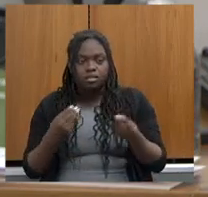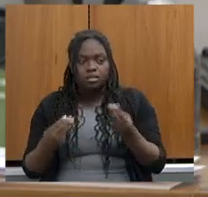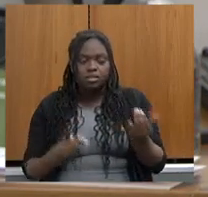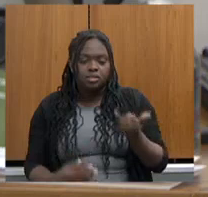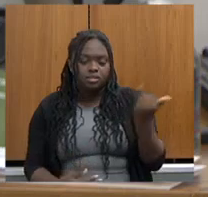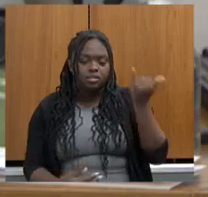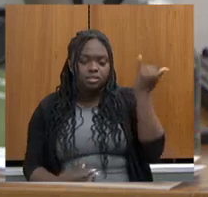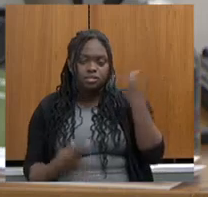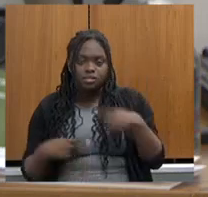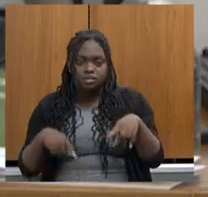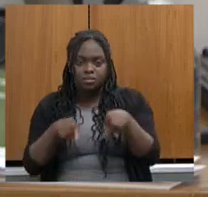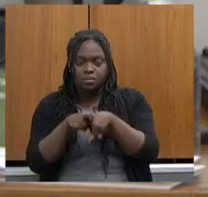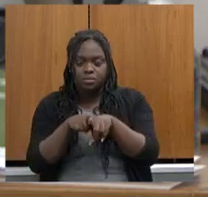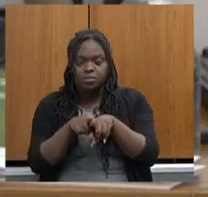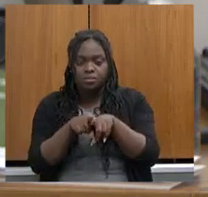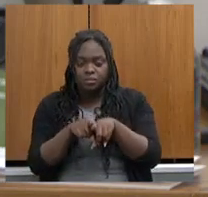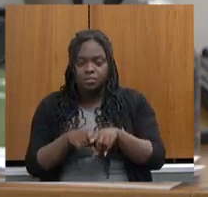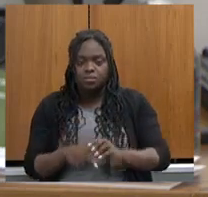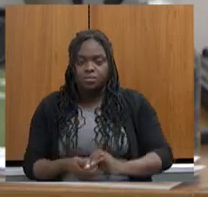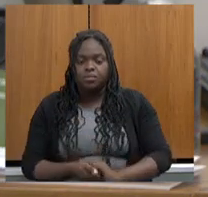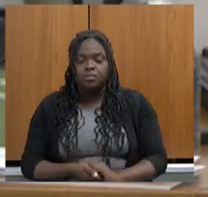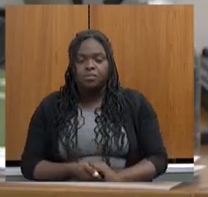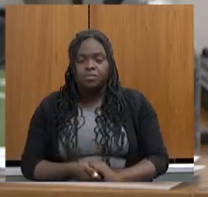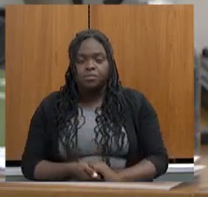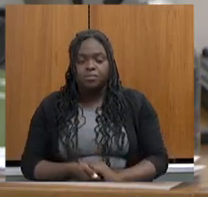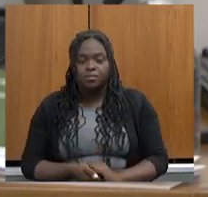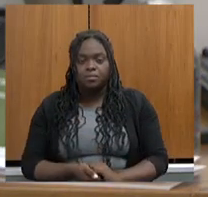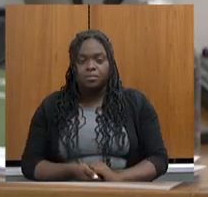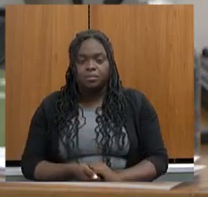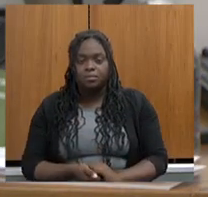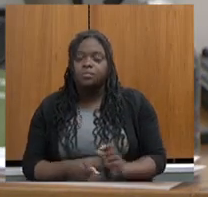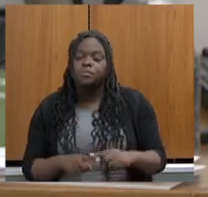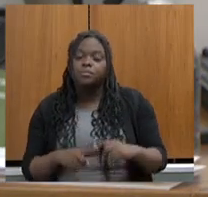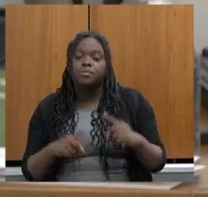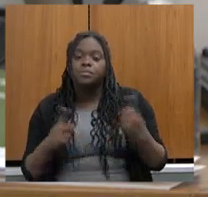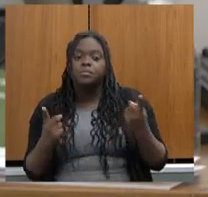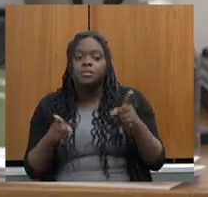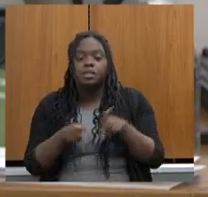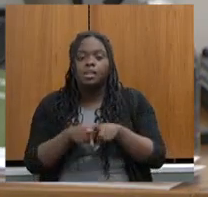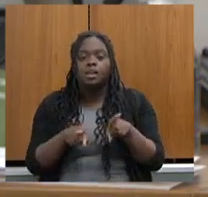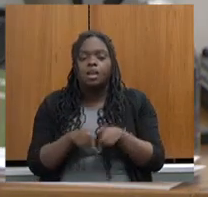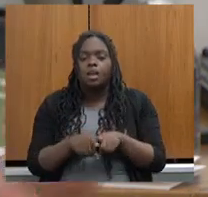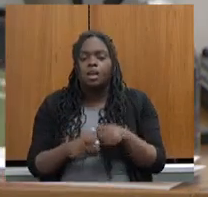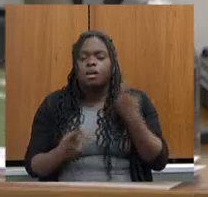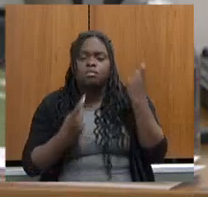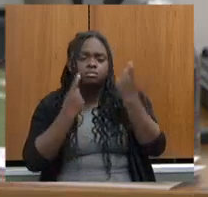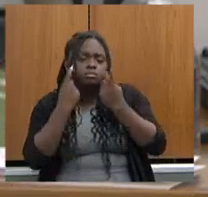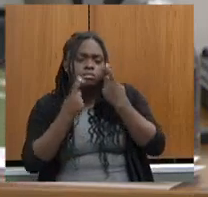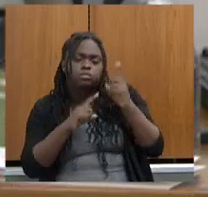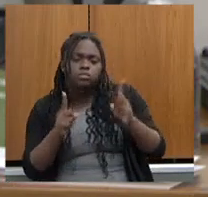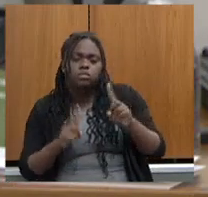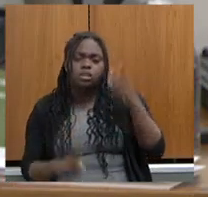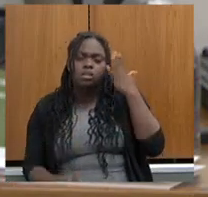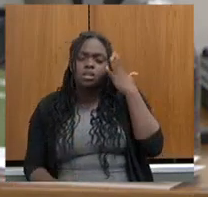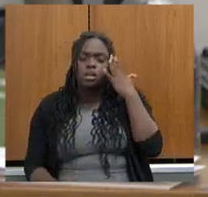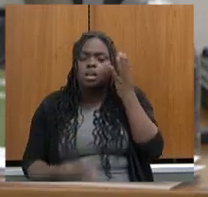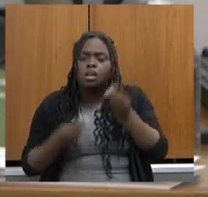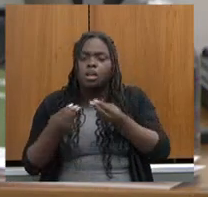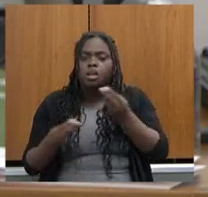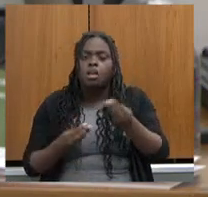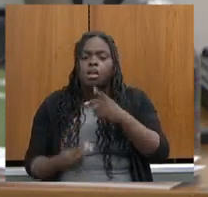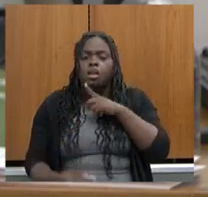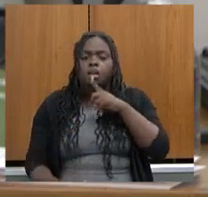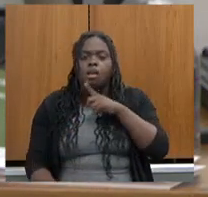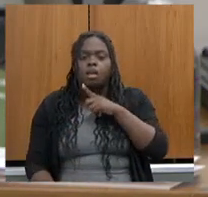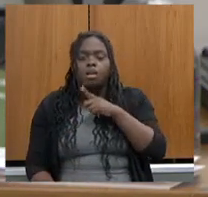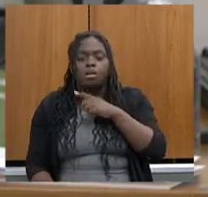parceria mas também ao mesmo tempo não era preocupar não fiquei sabendo de forma a equipe que ter uma boa